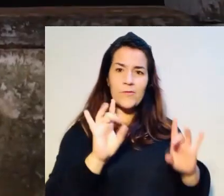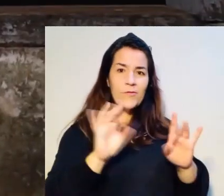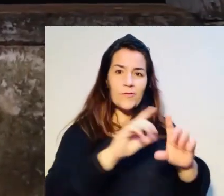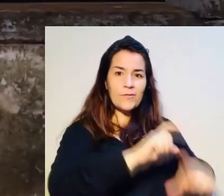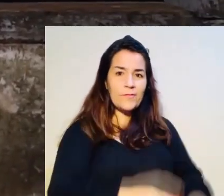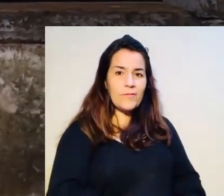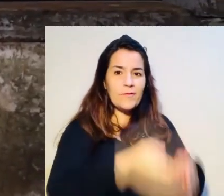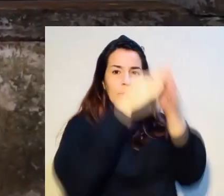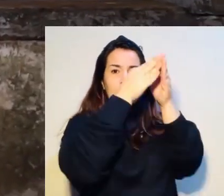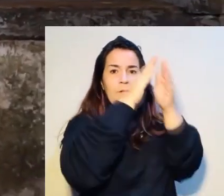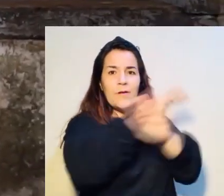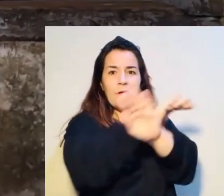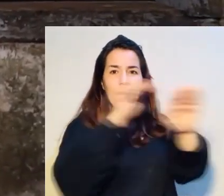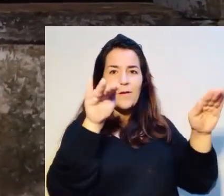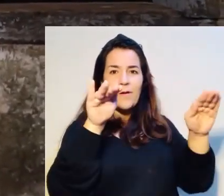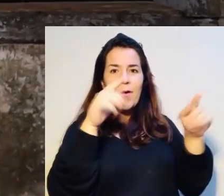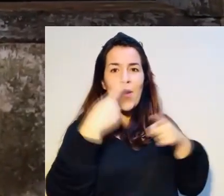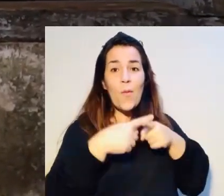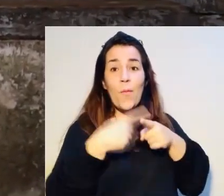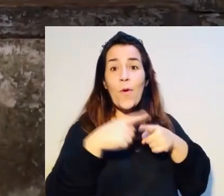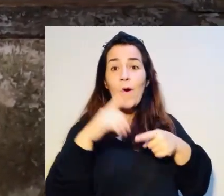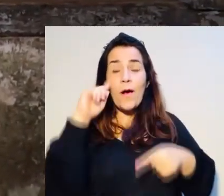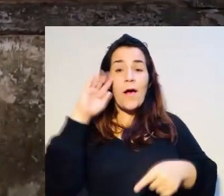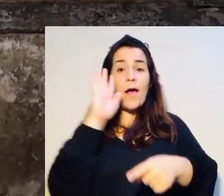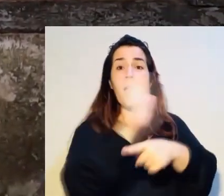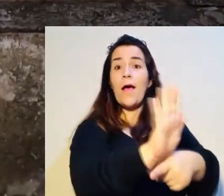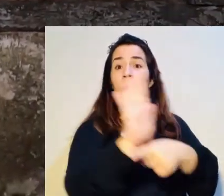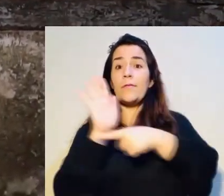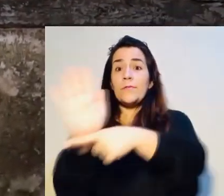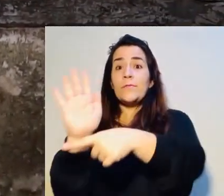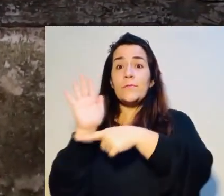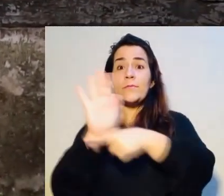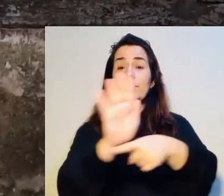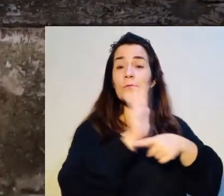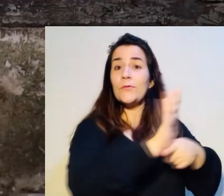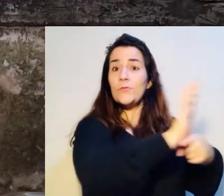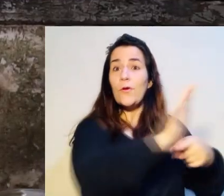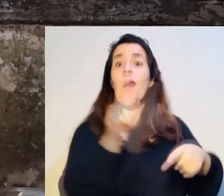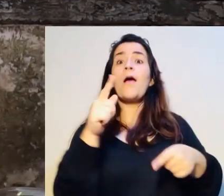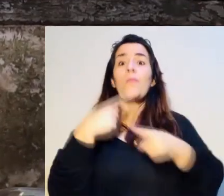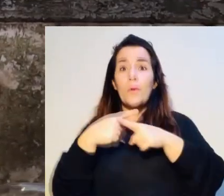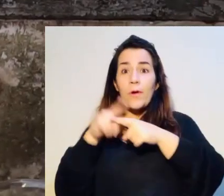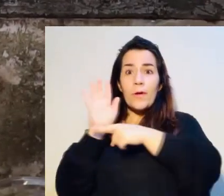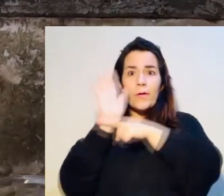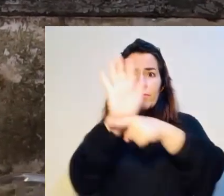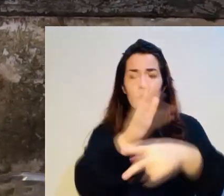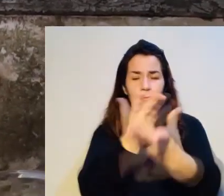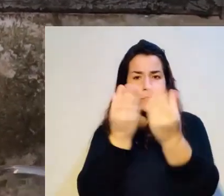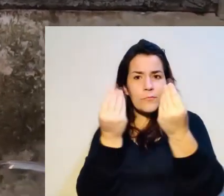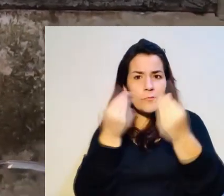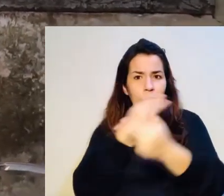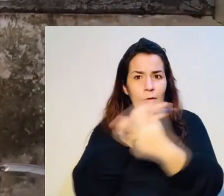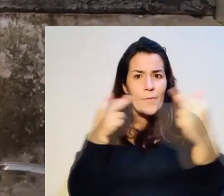plaquinha, por uma graça alcançada, por uma graça recebida.